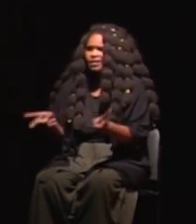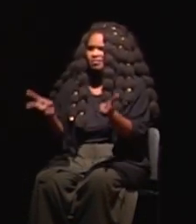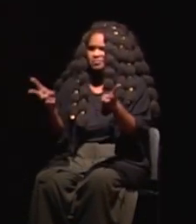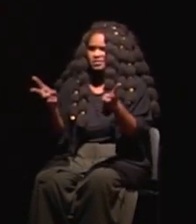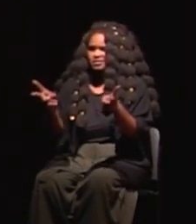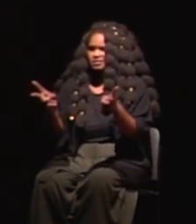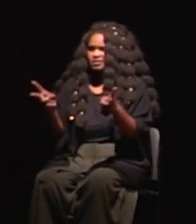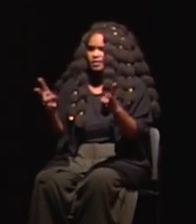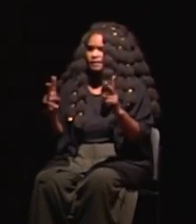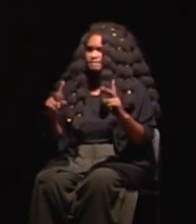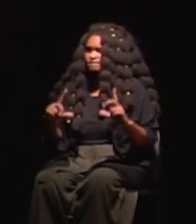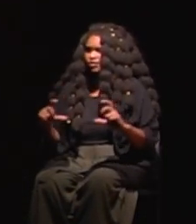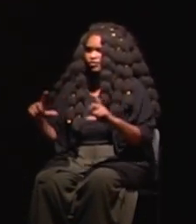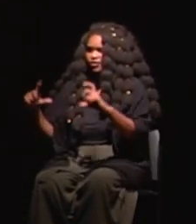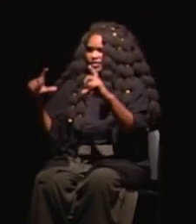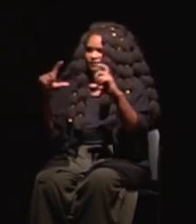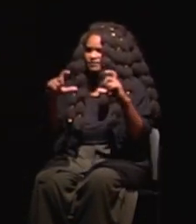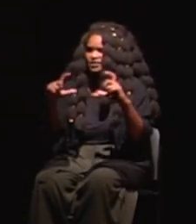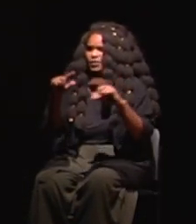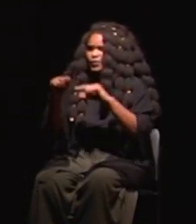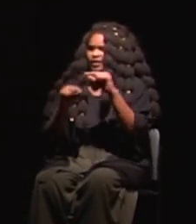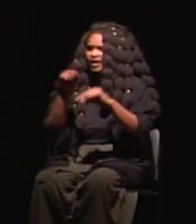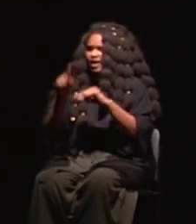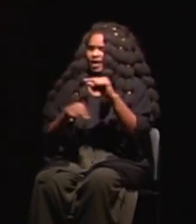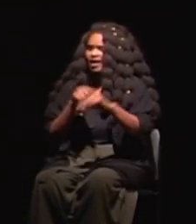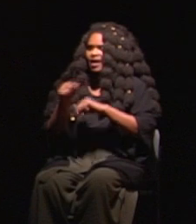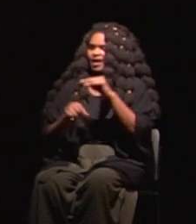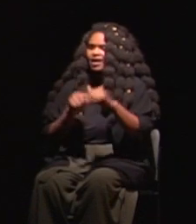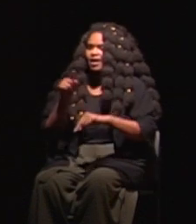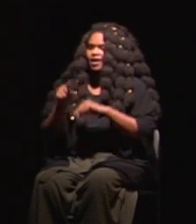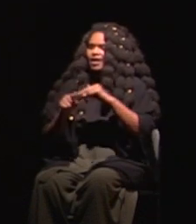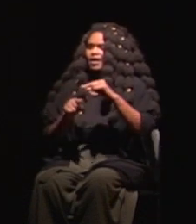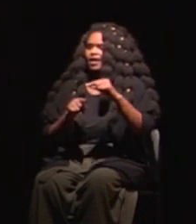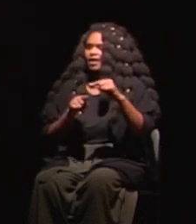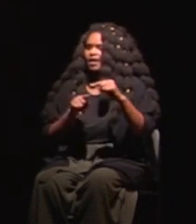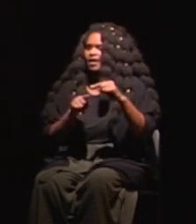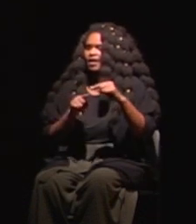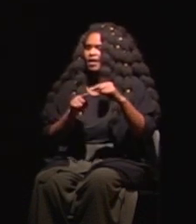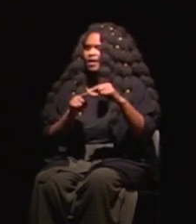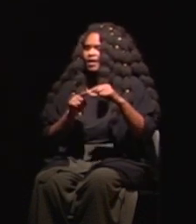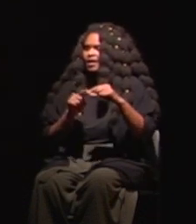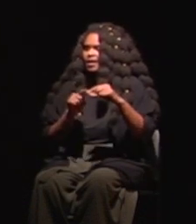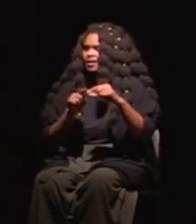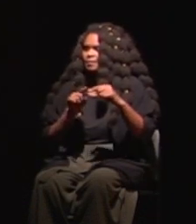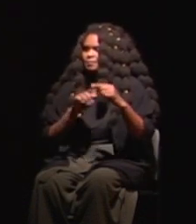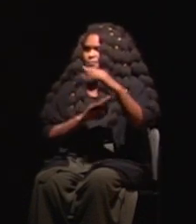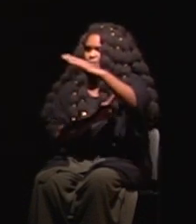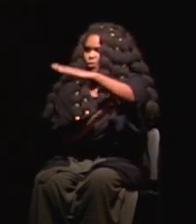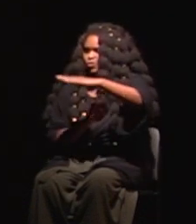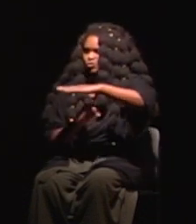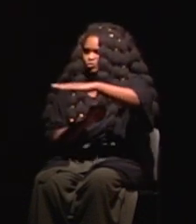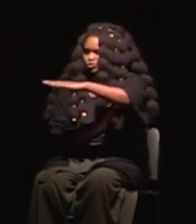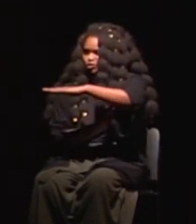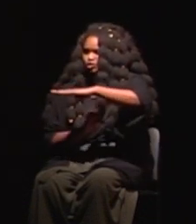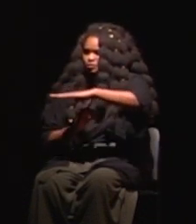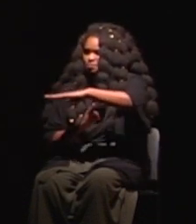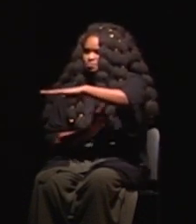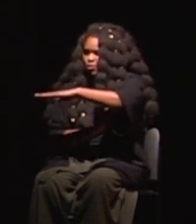é uma ponte internacional com